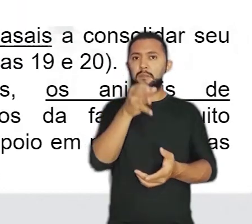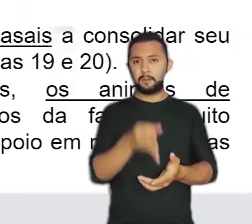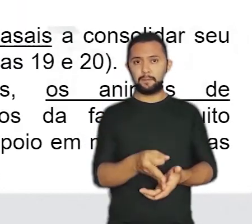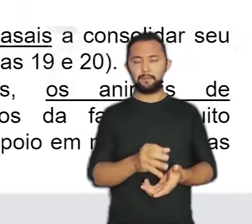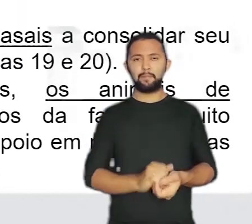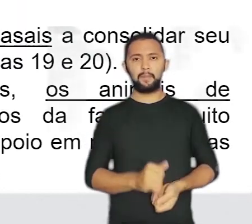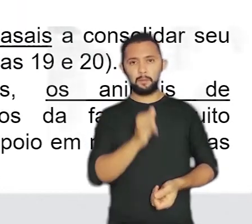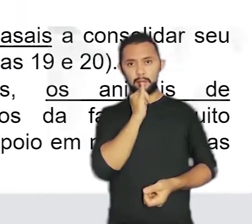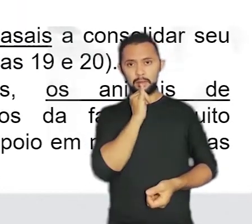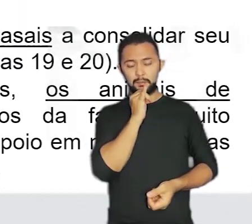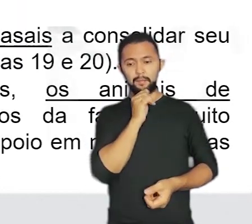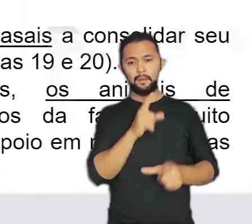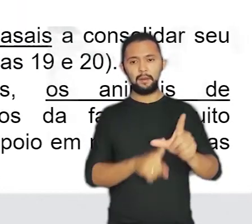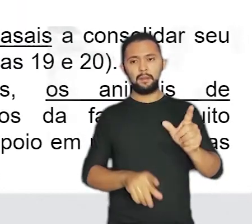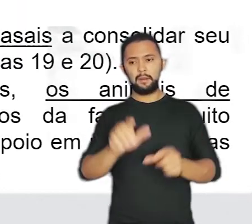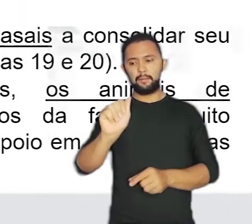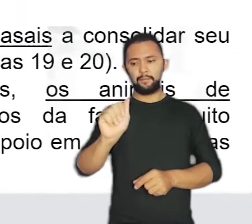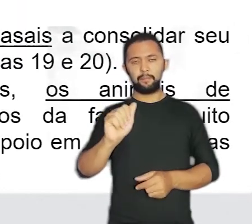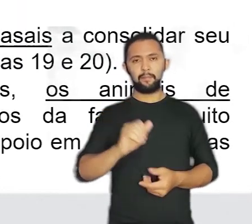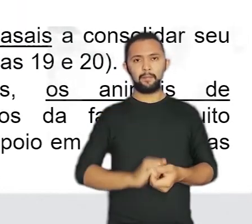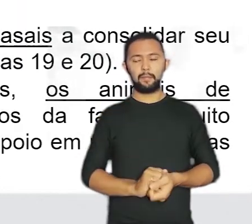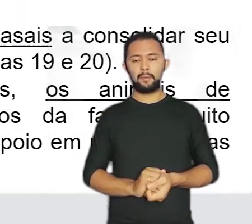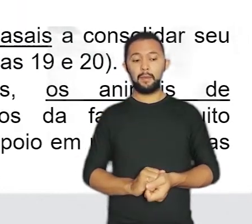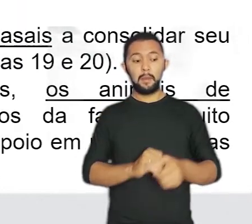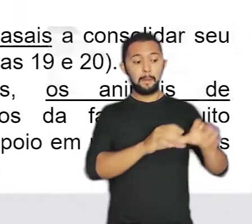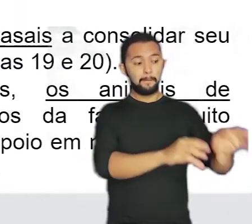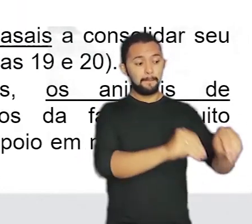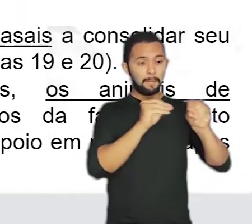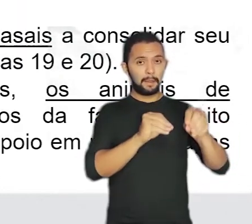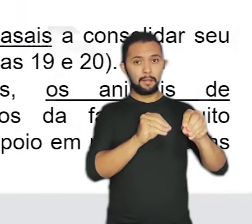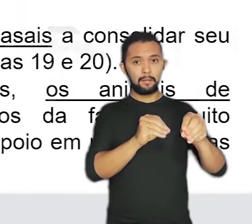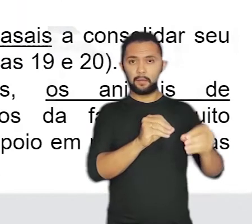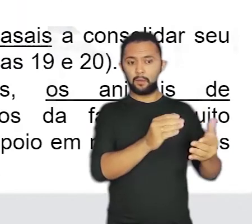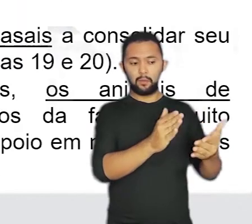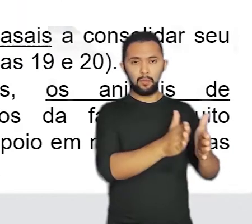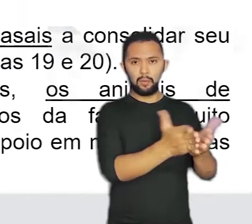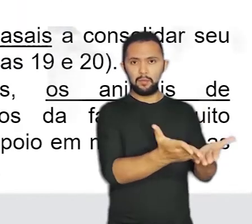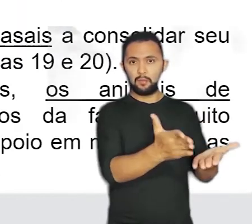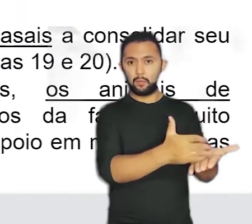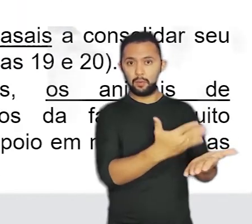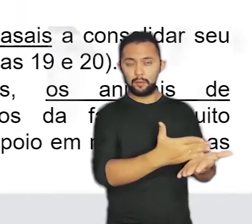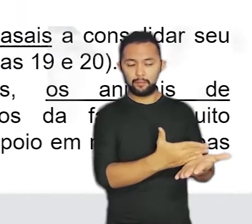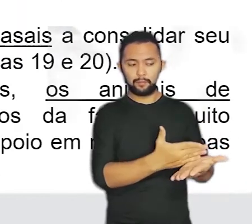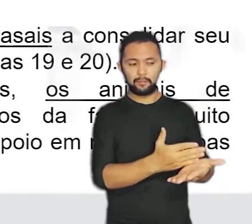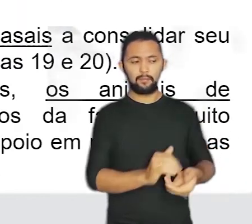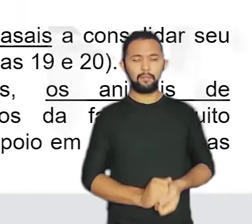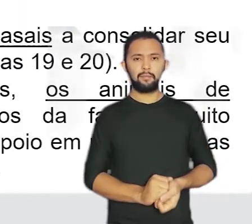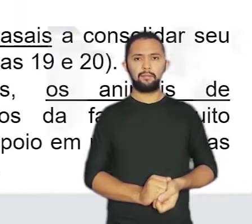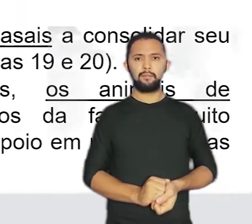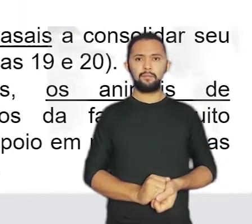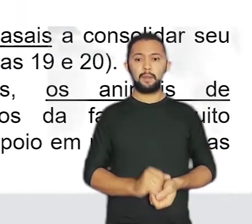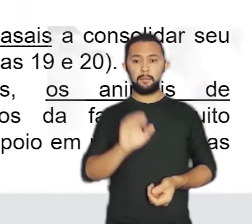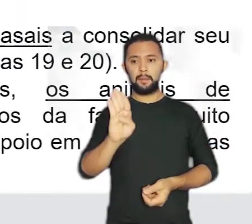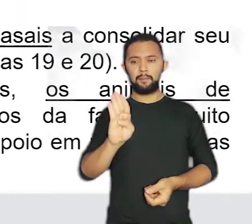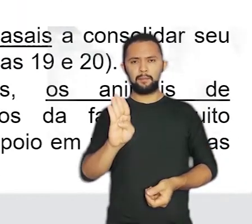diz a seguinte: pegue um livro qualquer. Está dizendo que um livro qualquer é o sujeito do verbo pegar, né? B,